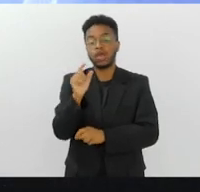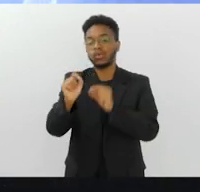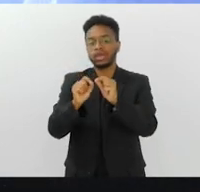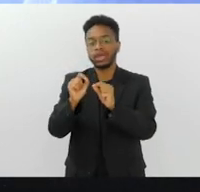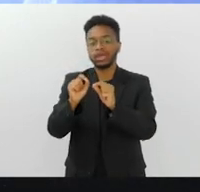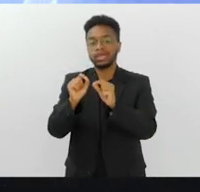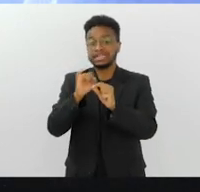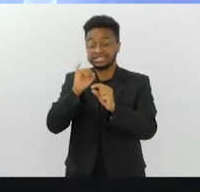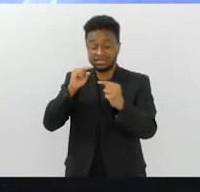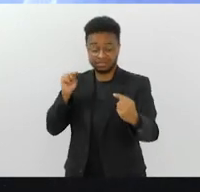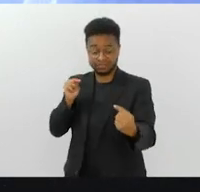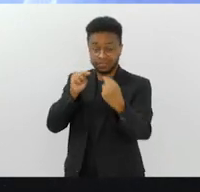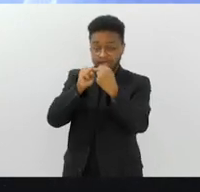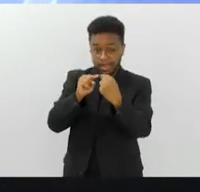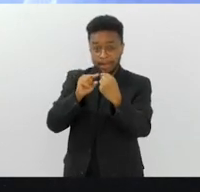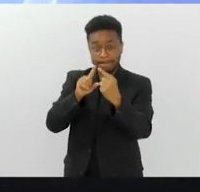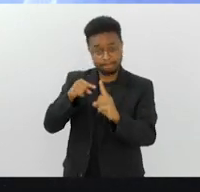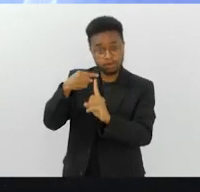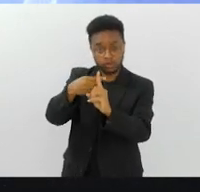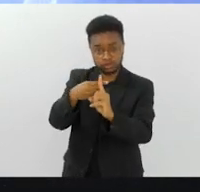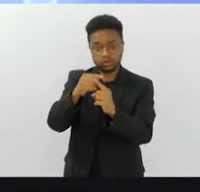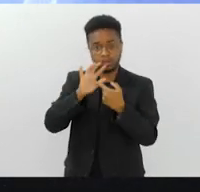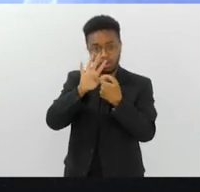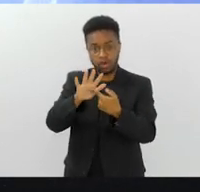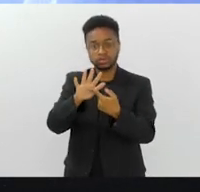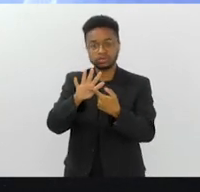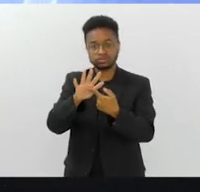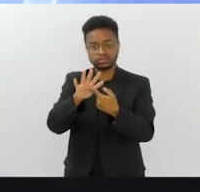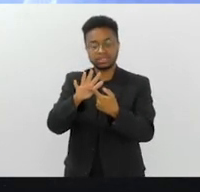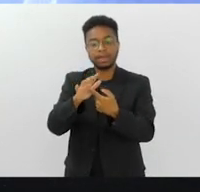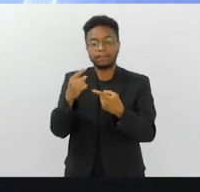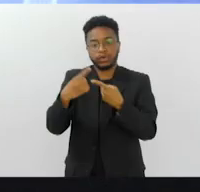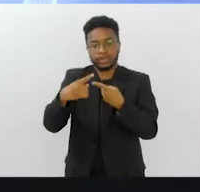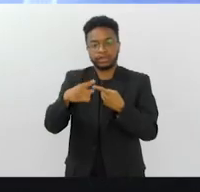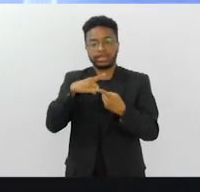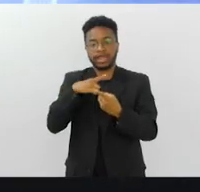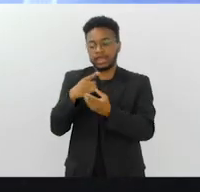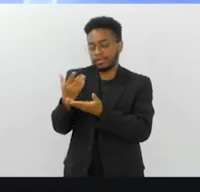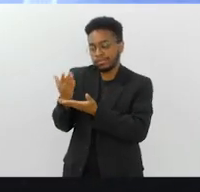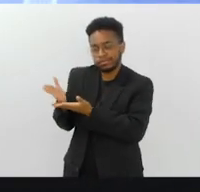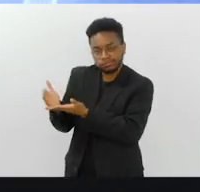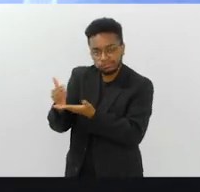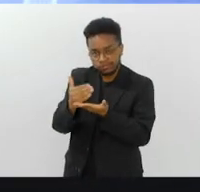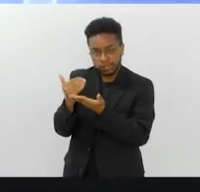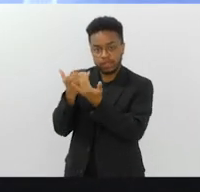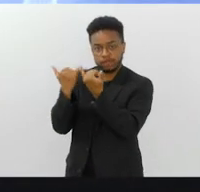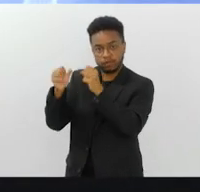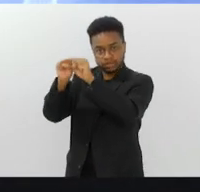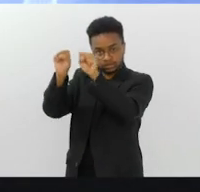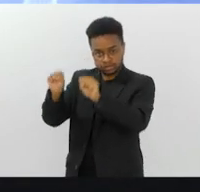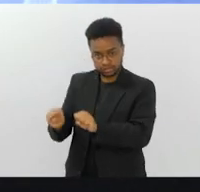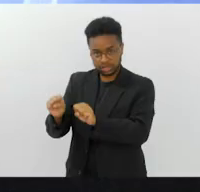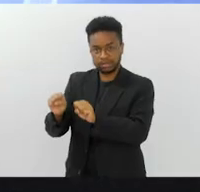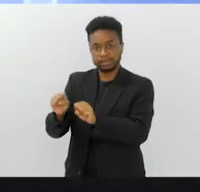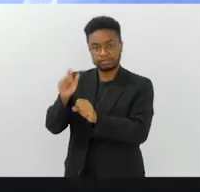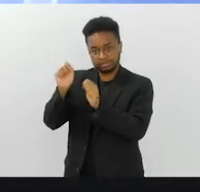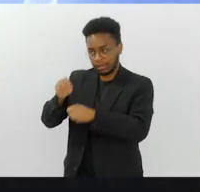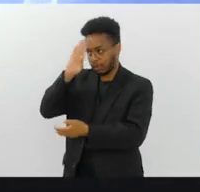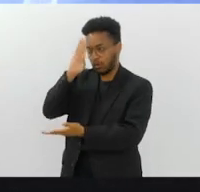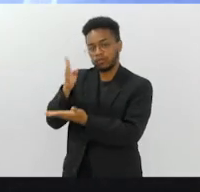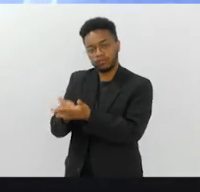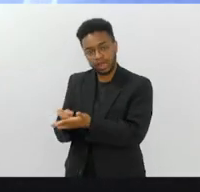positiva que que é identificação positiva é eu ter uma base de dados confiável e legítima de